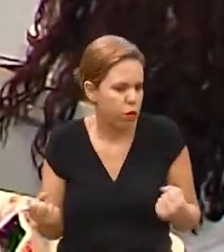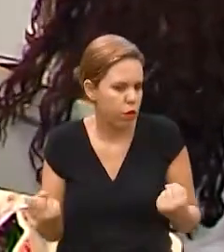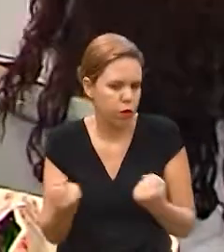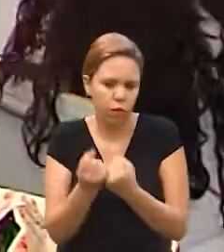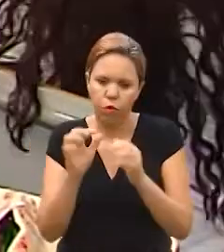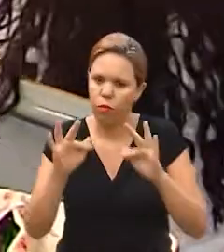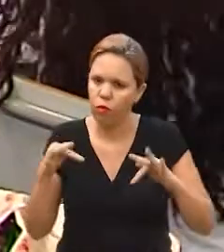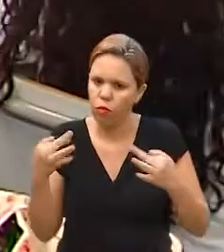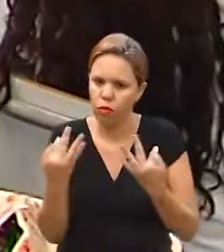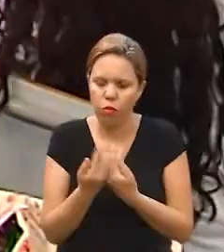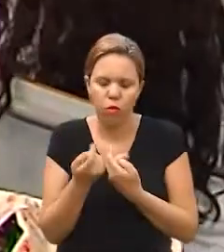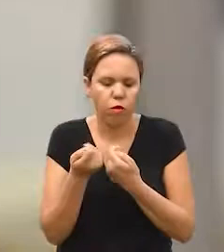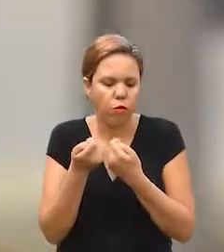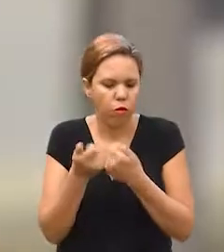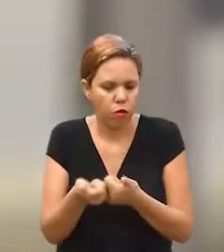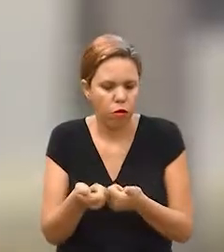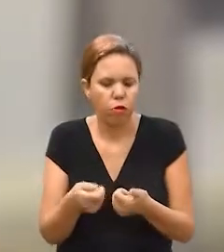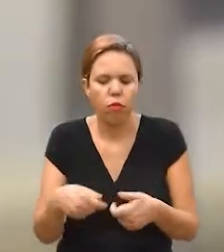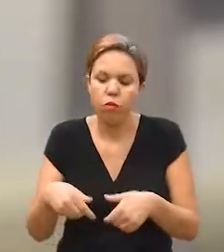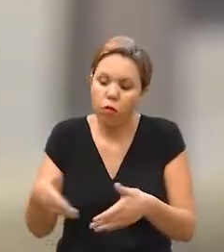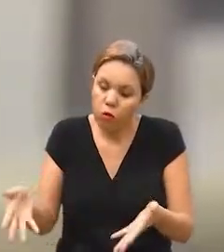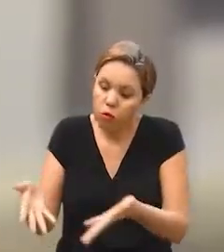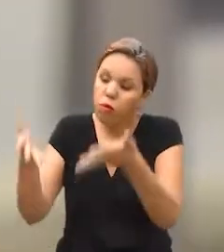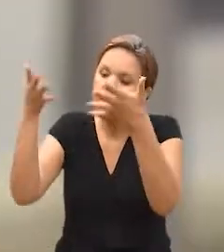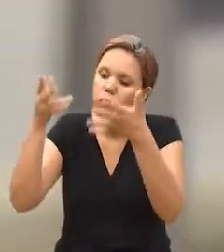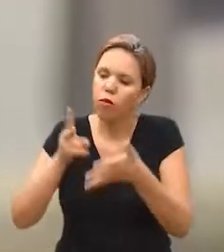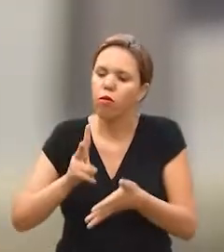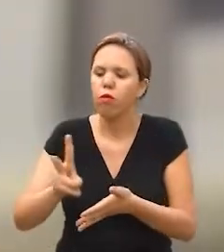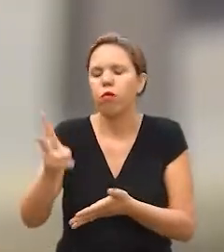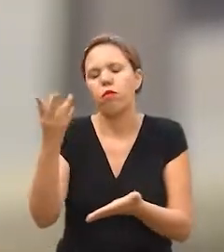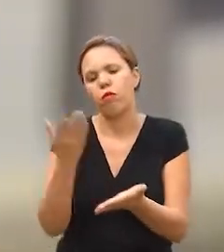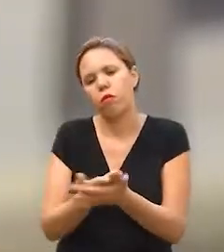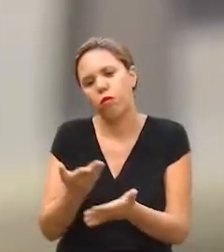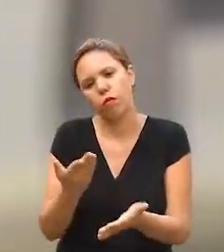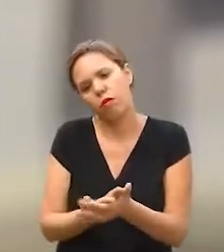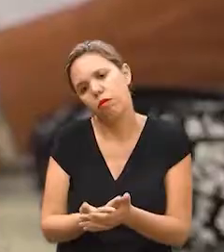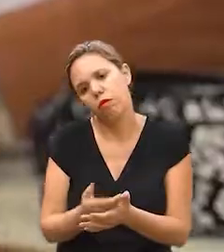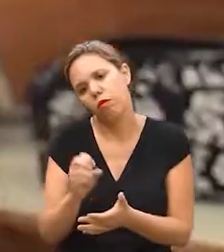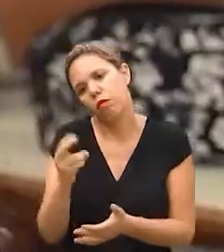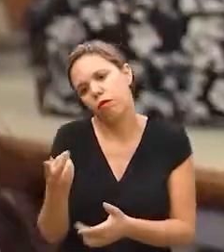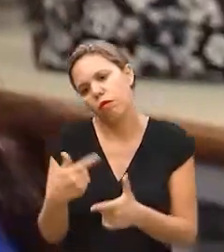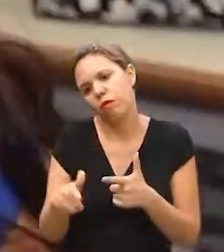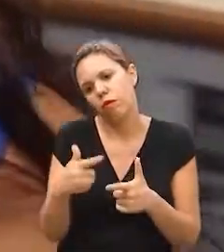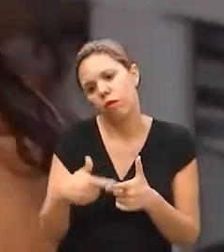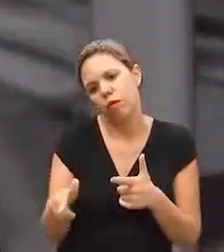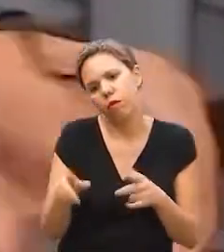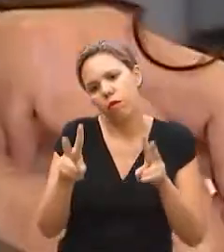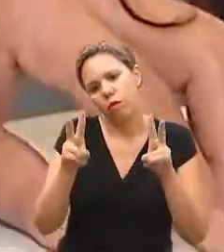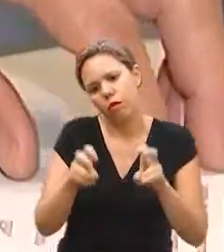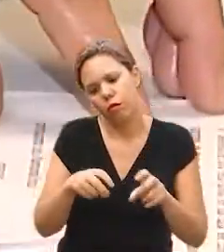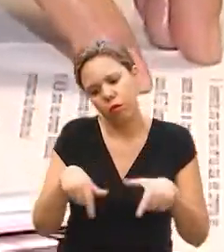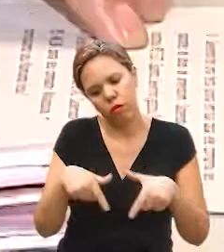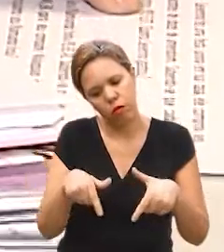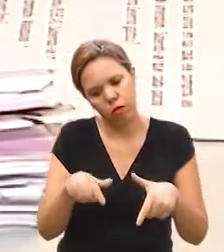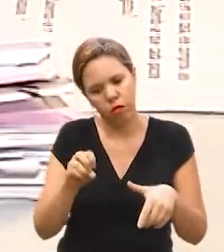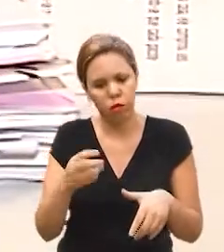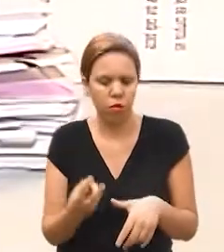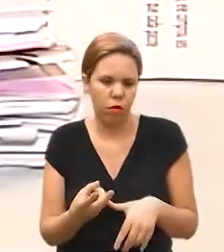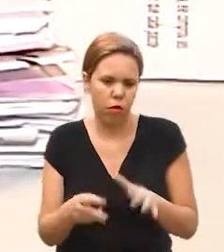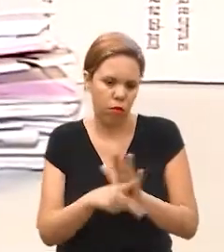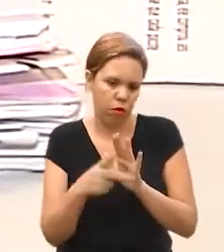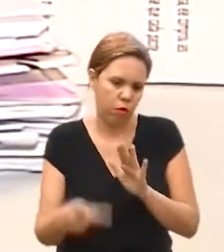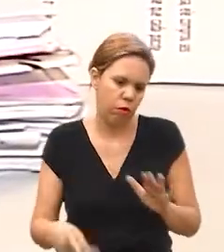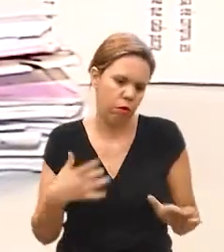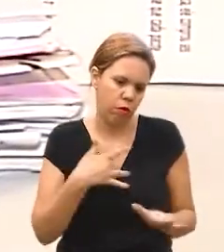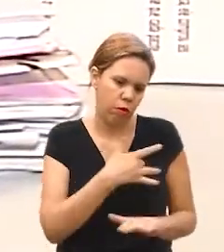estrutura familiar que lhe ofereça condições de dar continuidade nos estudos, ou por problemas relacionados ao trabalho,